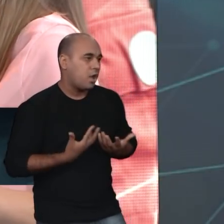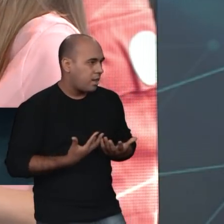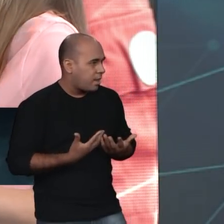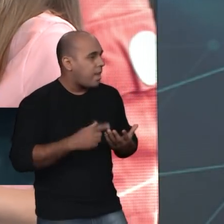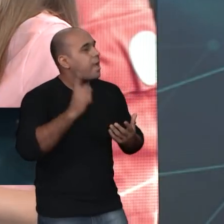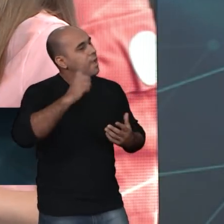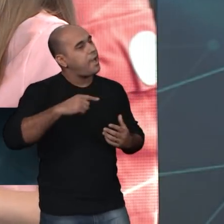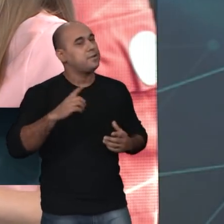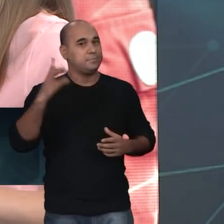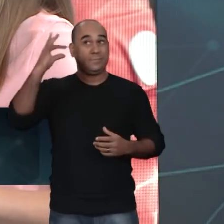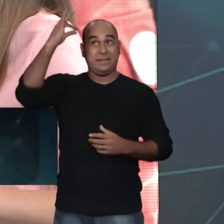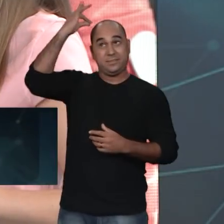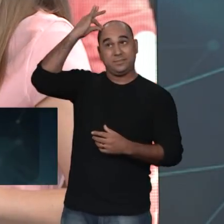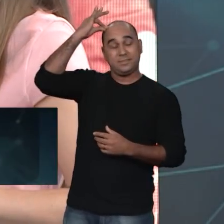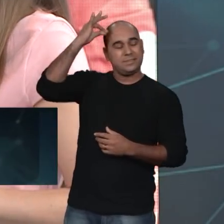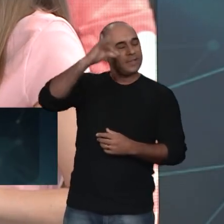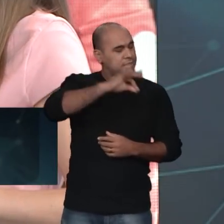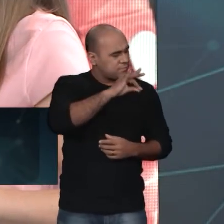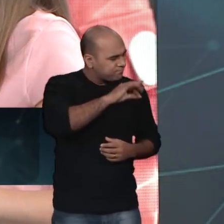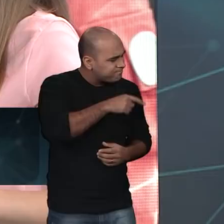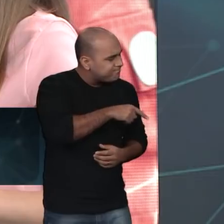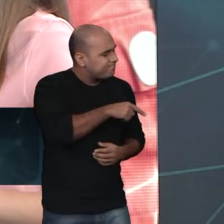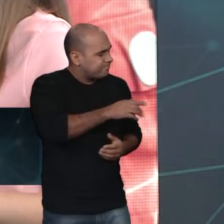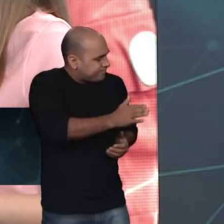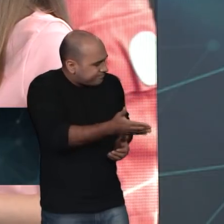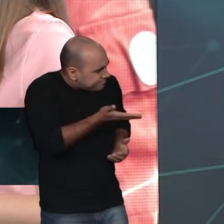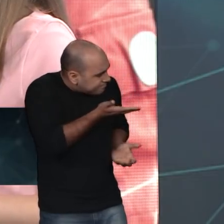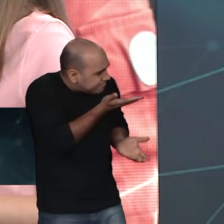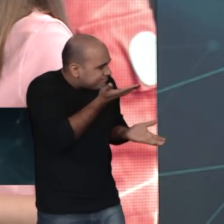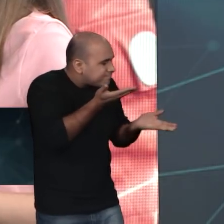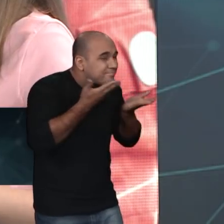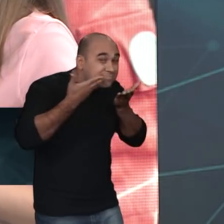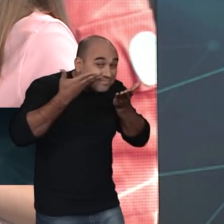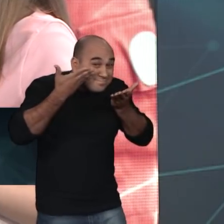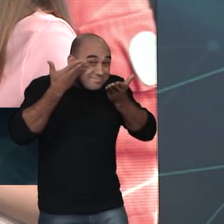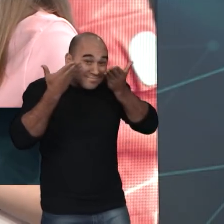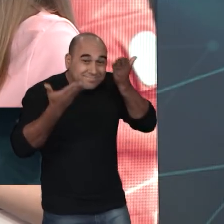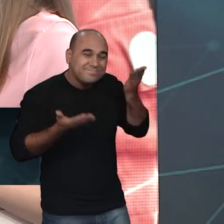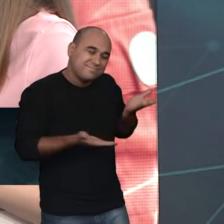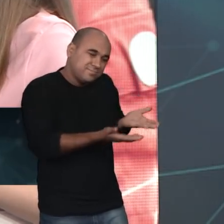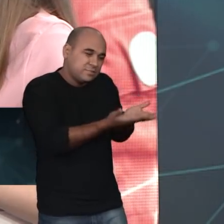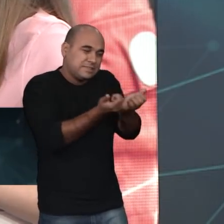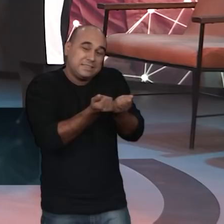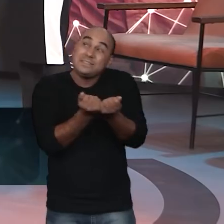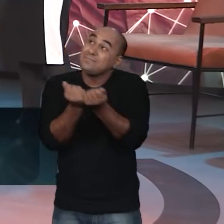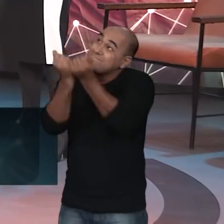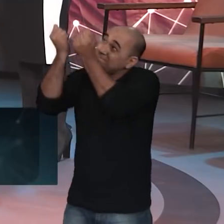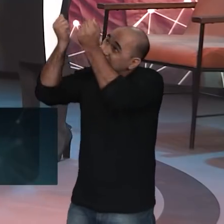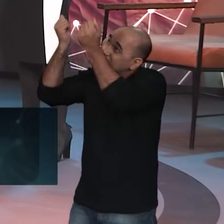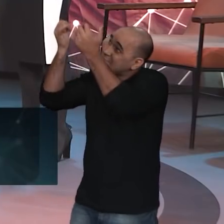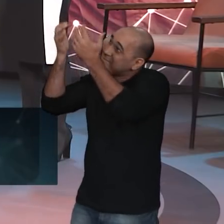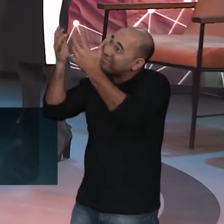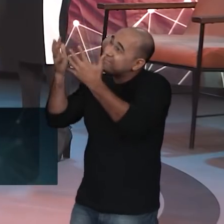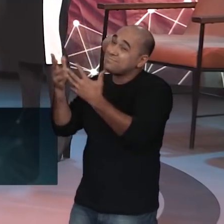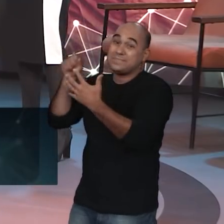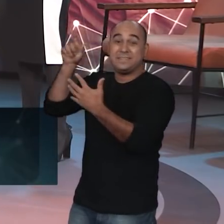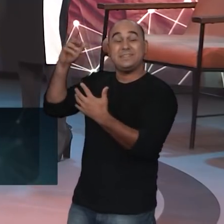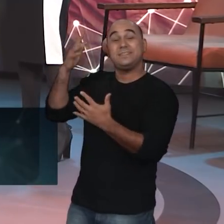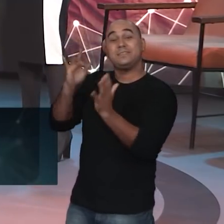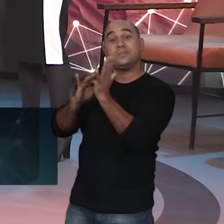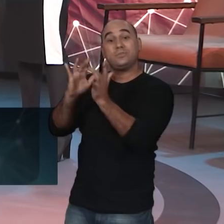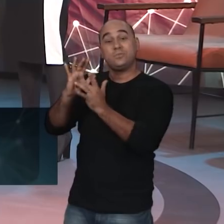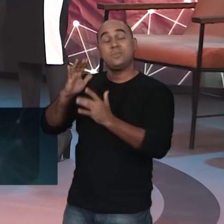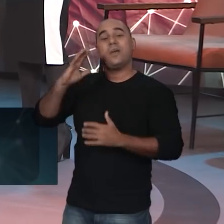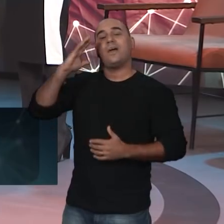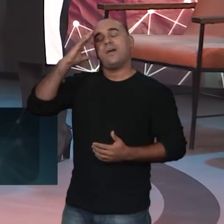pega as suas lágrimas e leva para Jesus em forma de oração, e traduz para Jesus em forma de oração. É disso que nós queremos cantar também